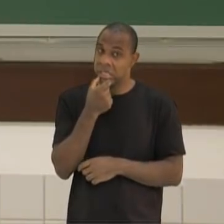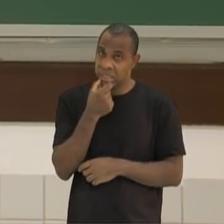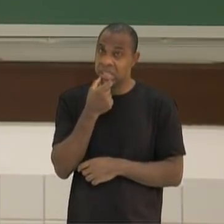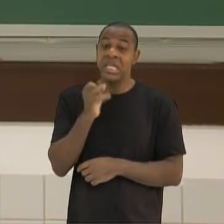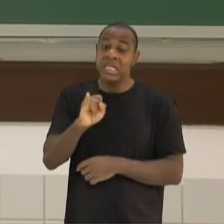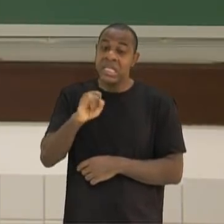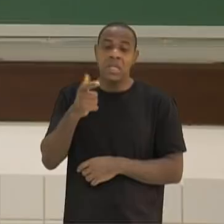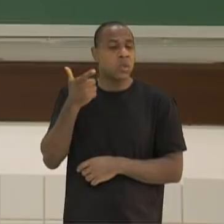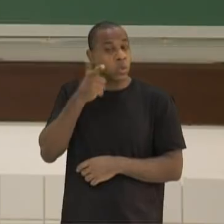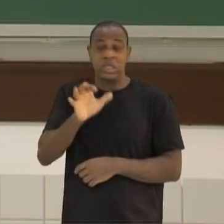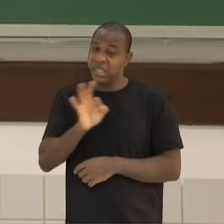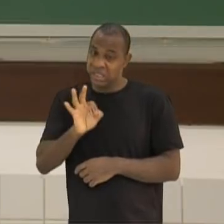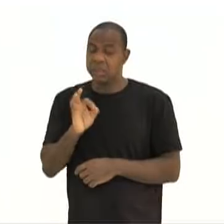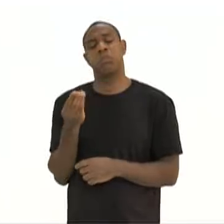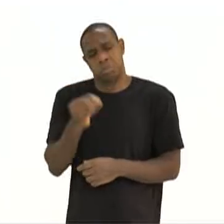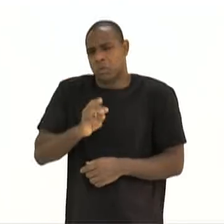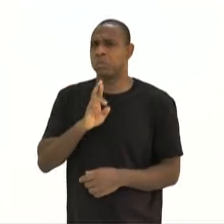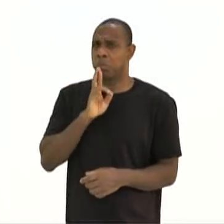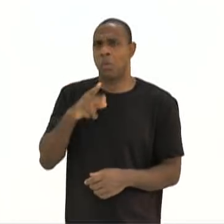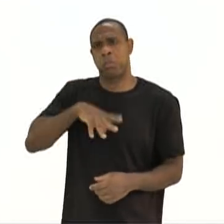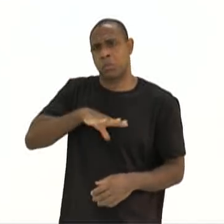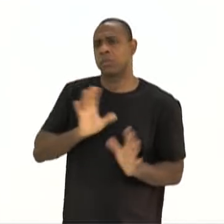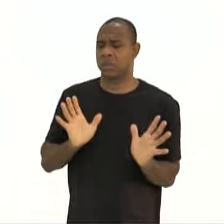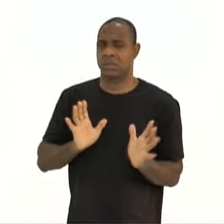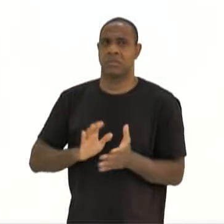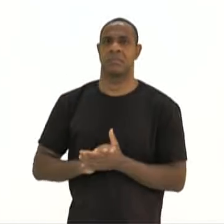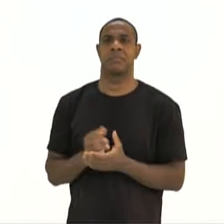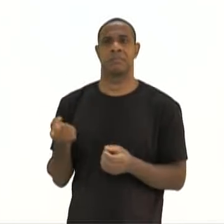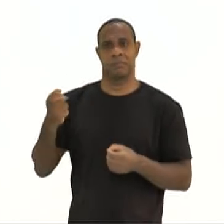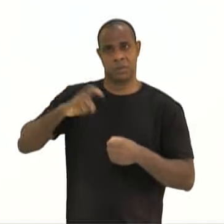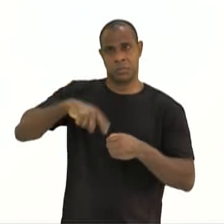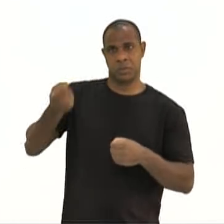responde em português. Vamos lá? Let's go!